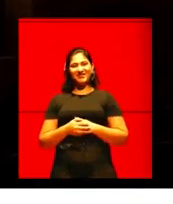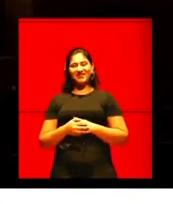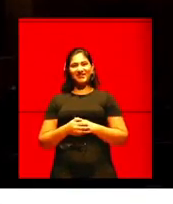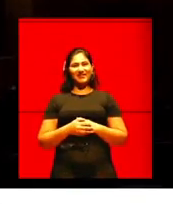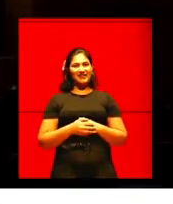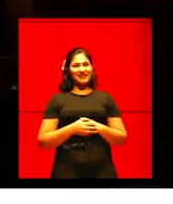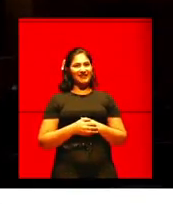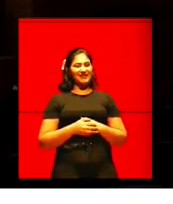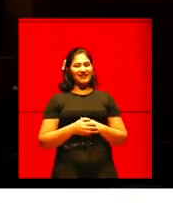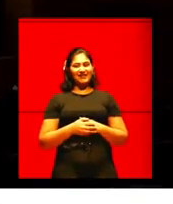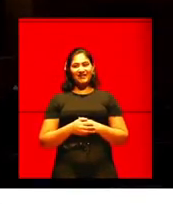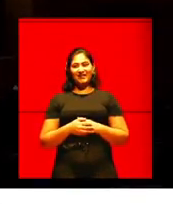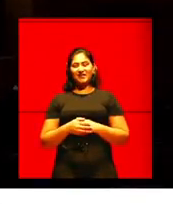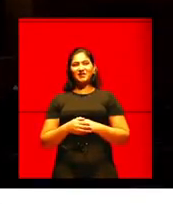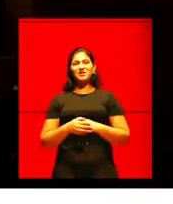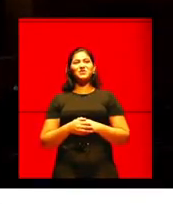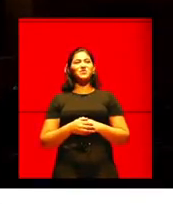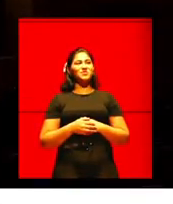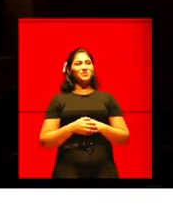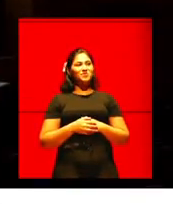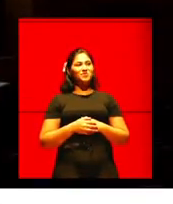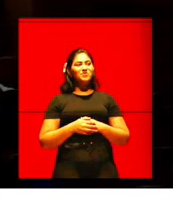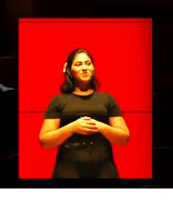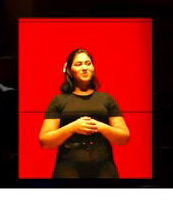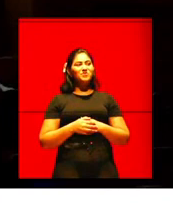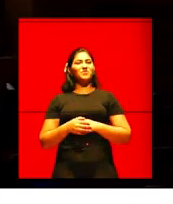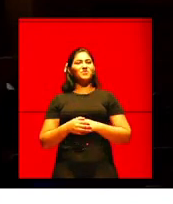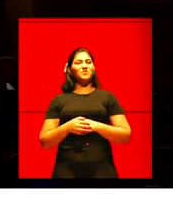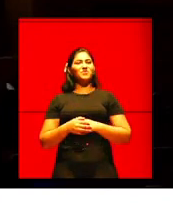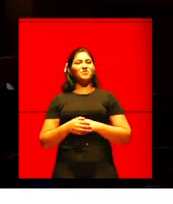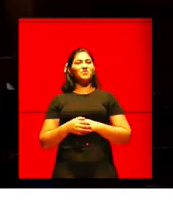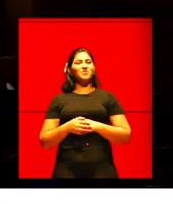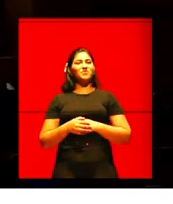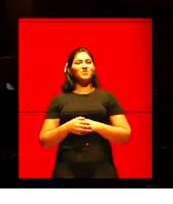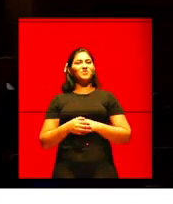Só solta quando der a ordem, Jader. Com certeza, que muda você.